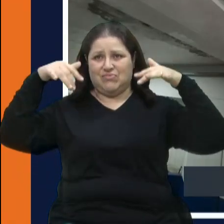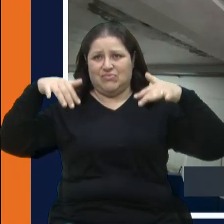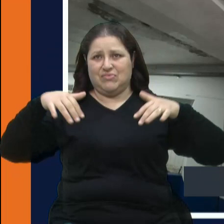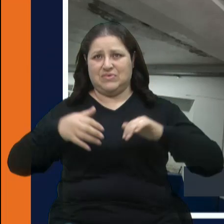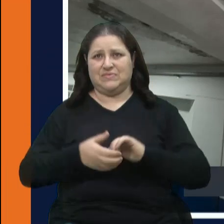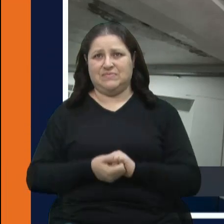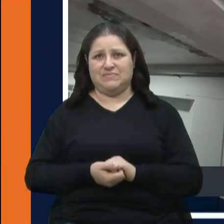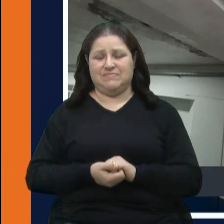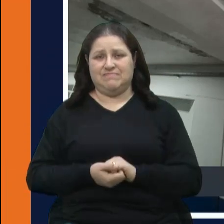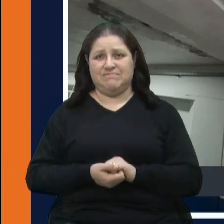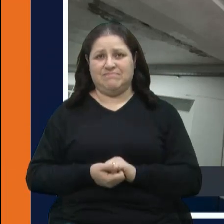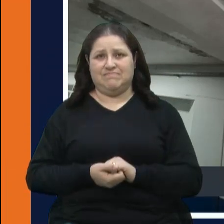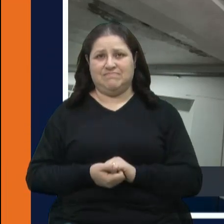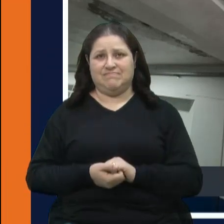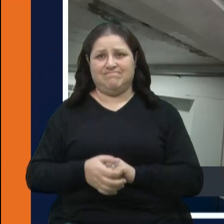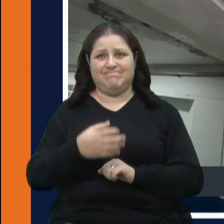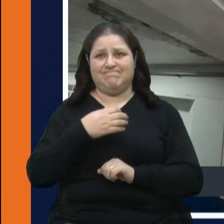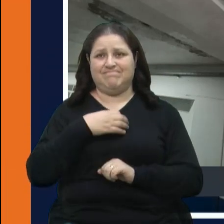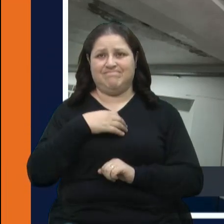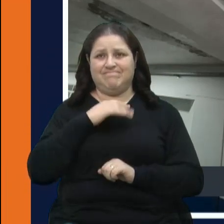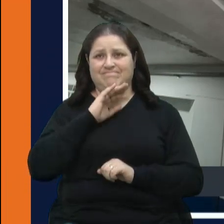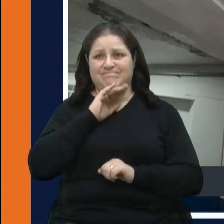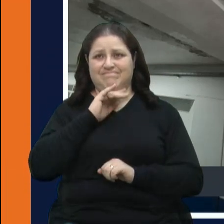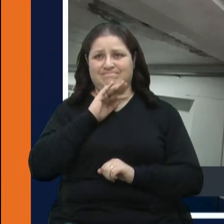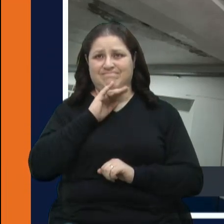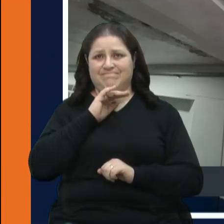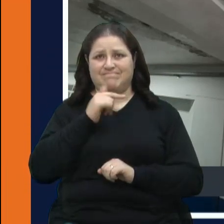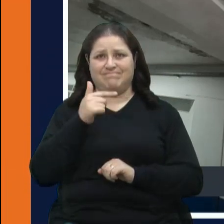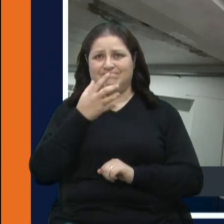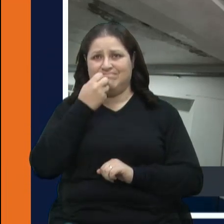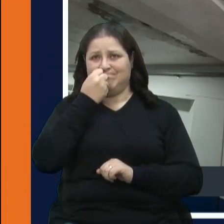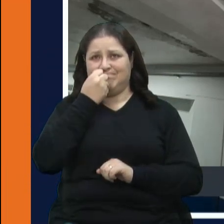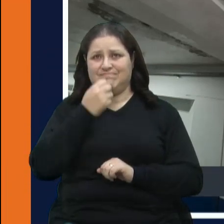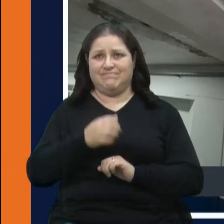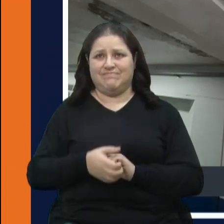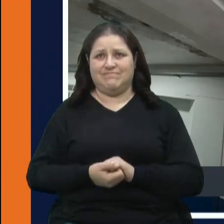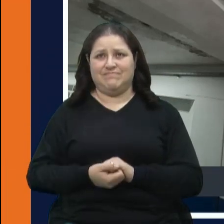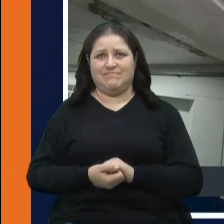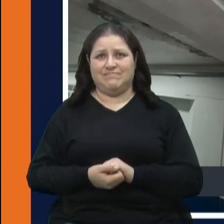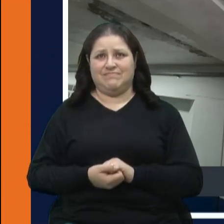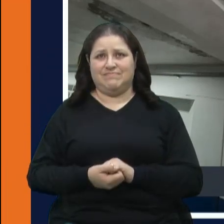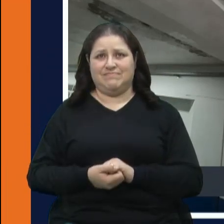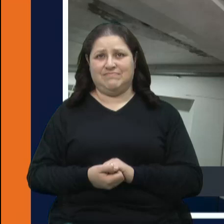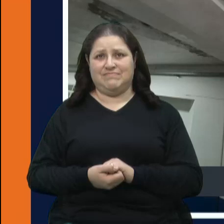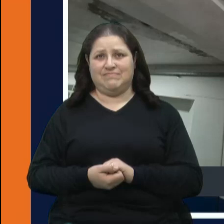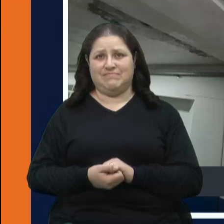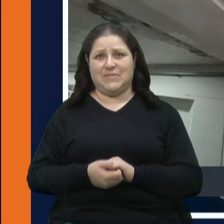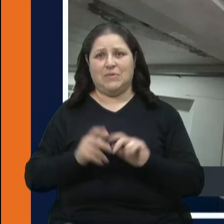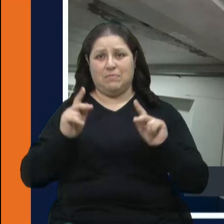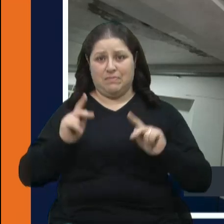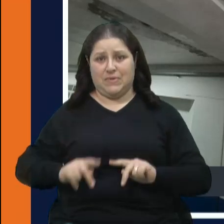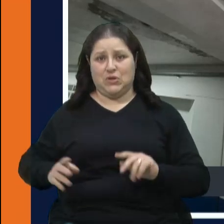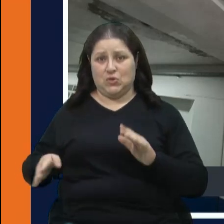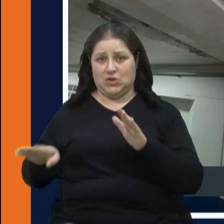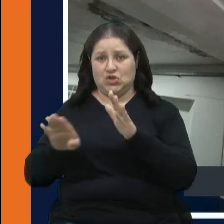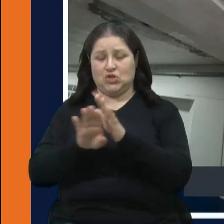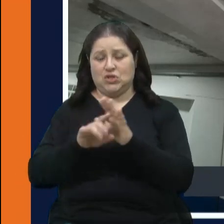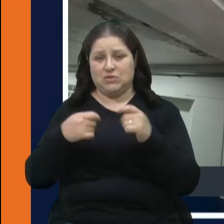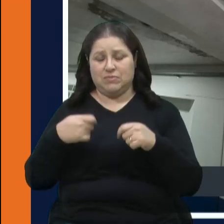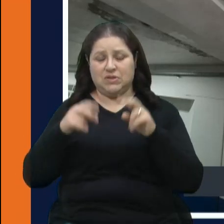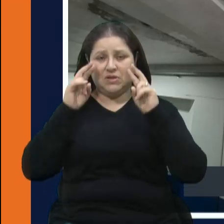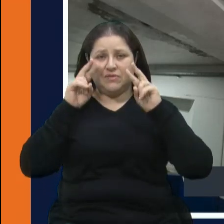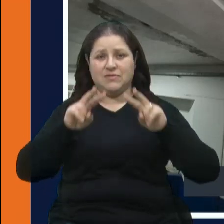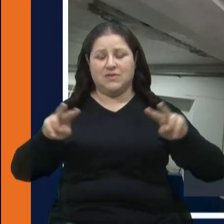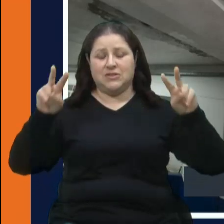um estado ruim de conservação. Então, quem chega precisa ter uma